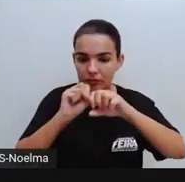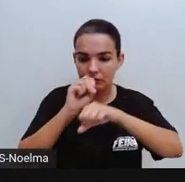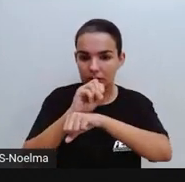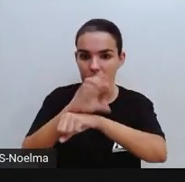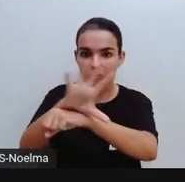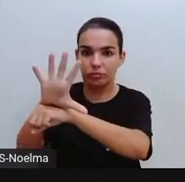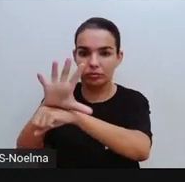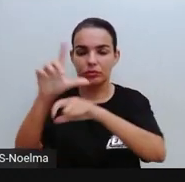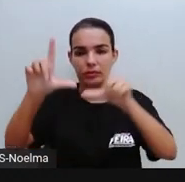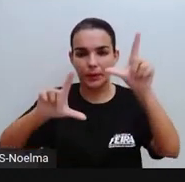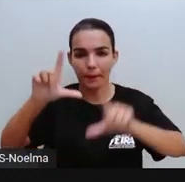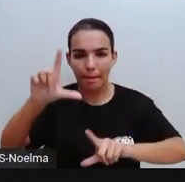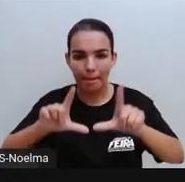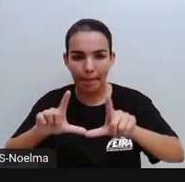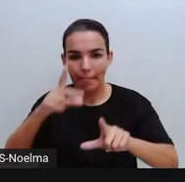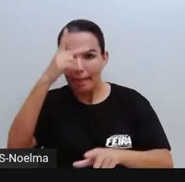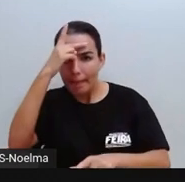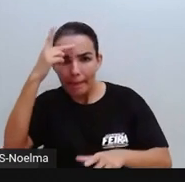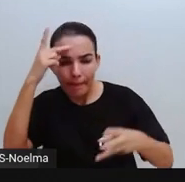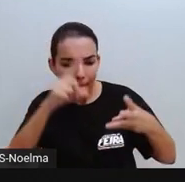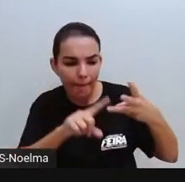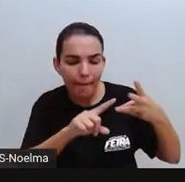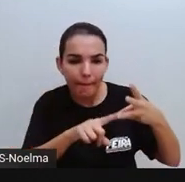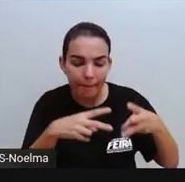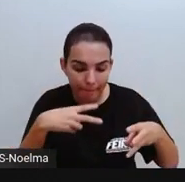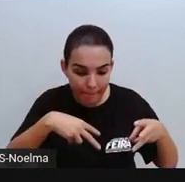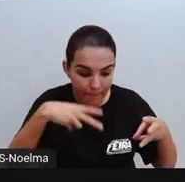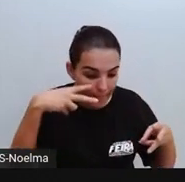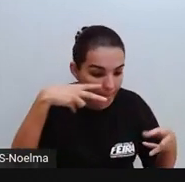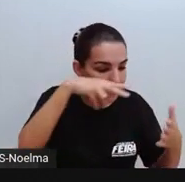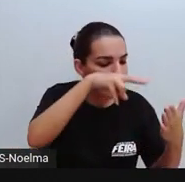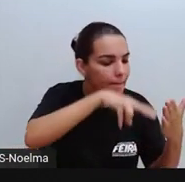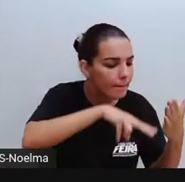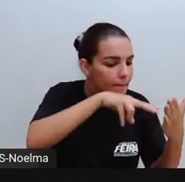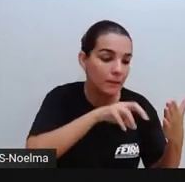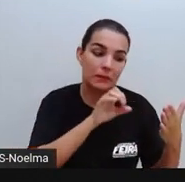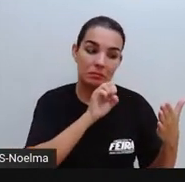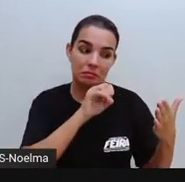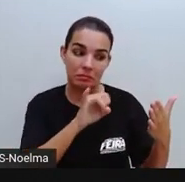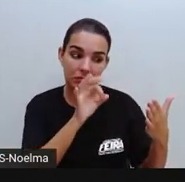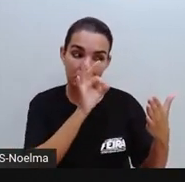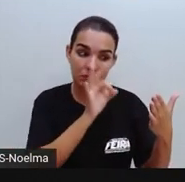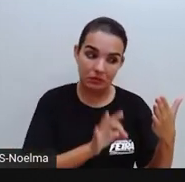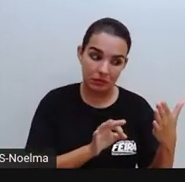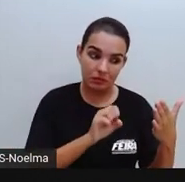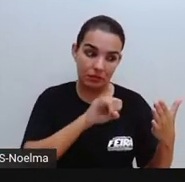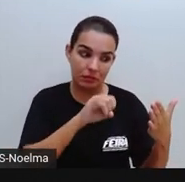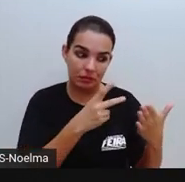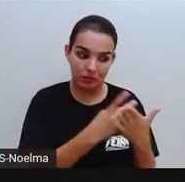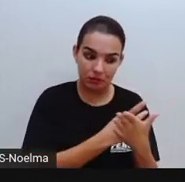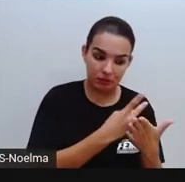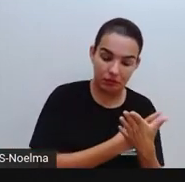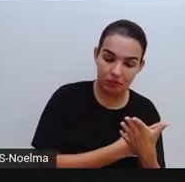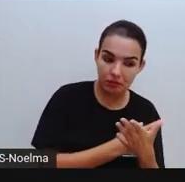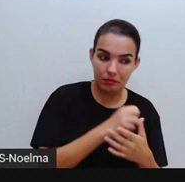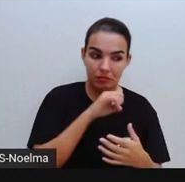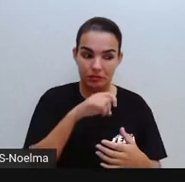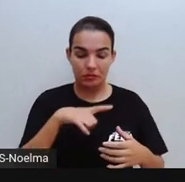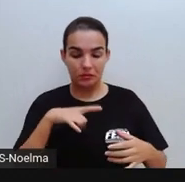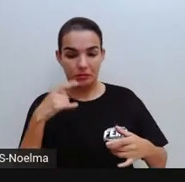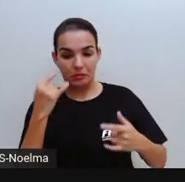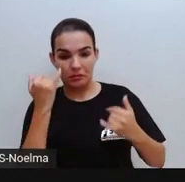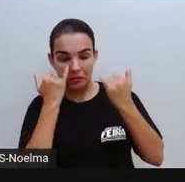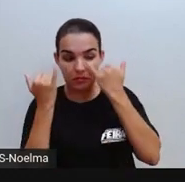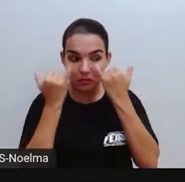o rei o editor ele vai reler essas notícias certo ver se tem alguma